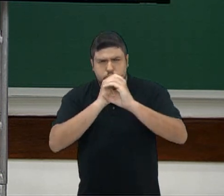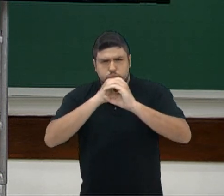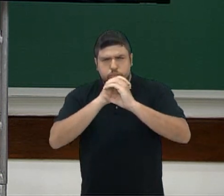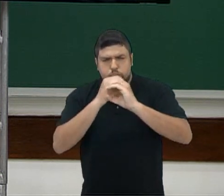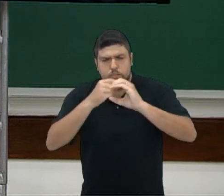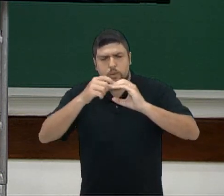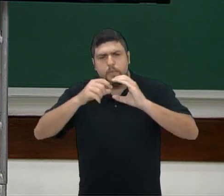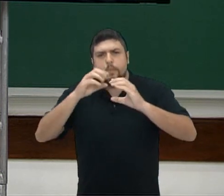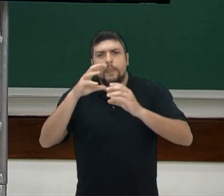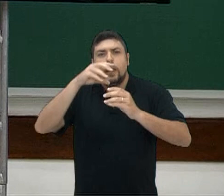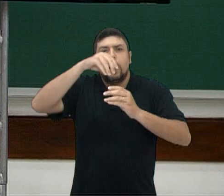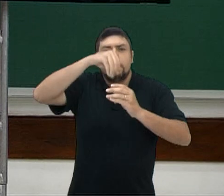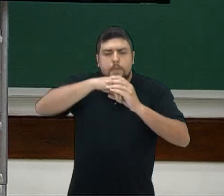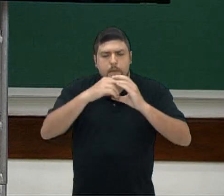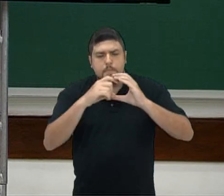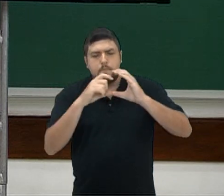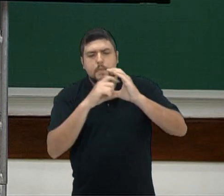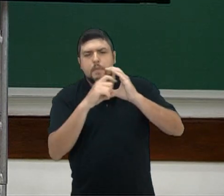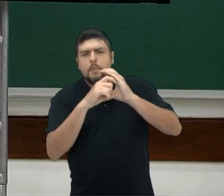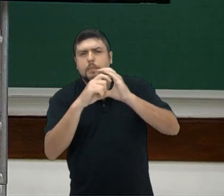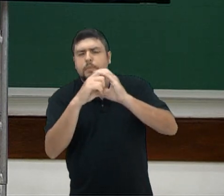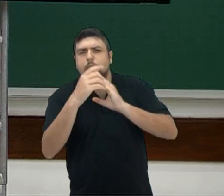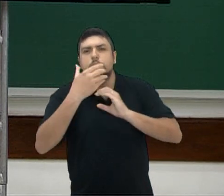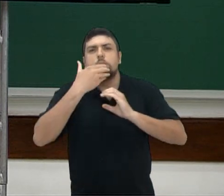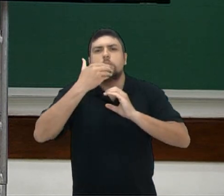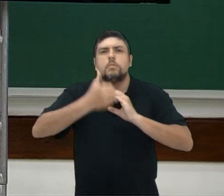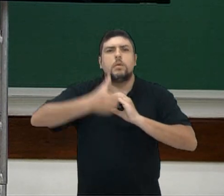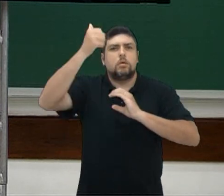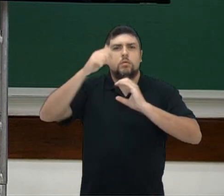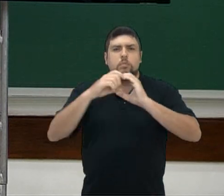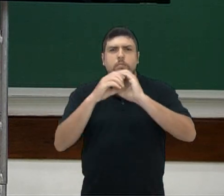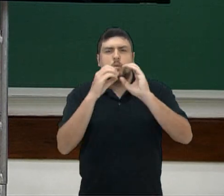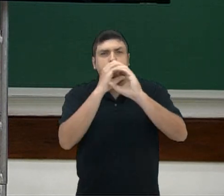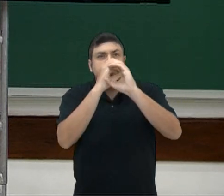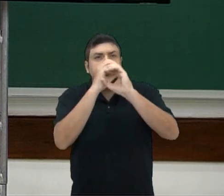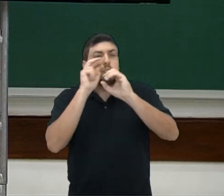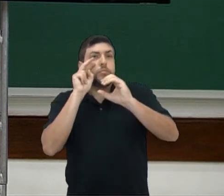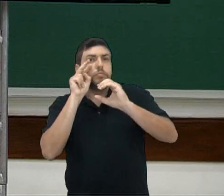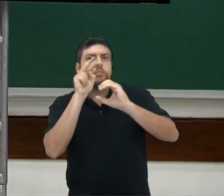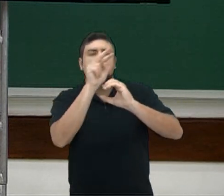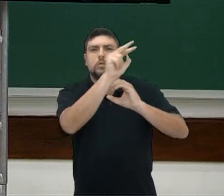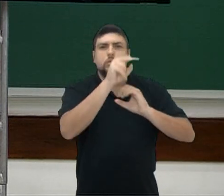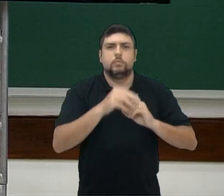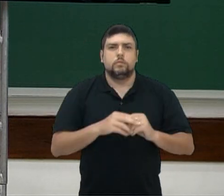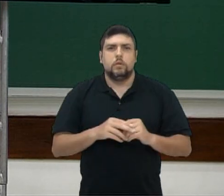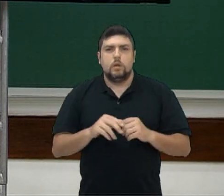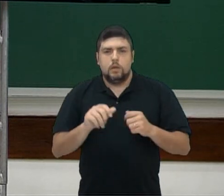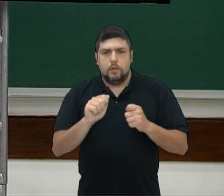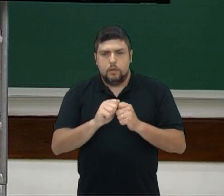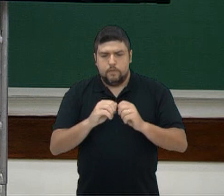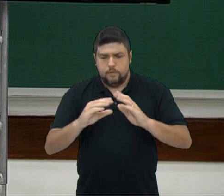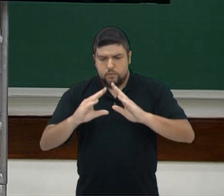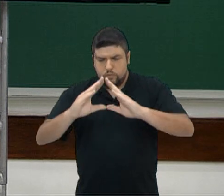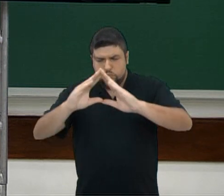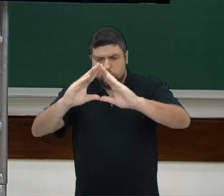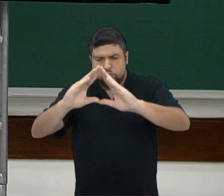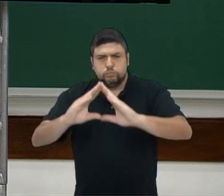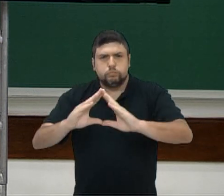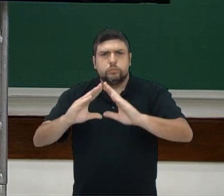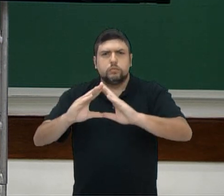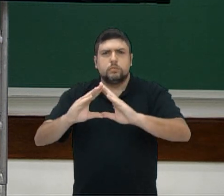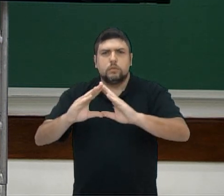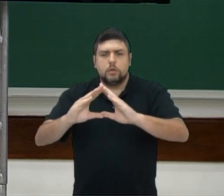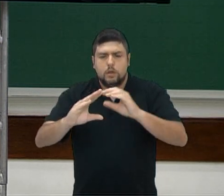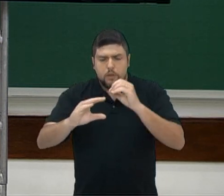planeta. E ele conseguiu pegar, por intermédio de experimento com prismas e um tipo de telescópio que é chamado teodolito, e